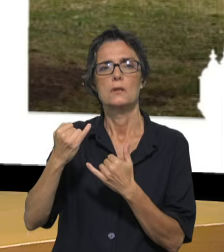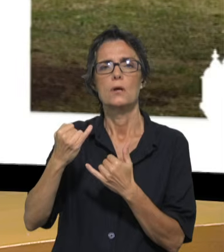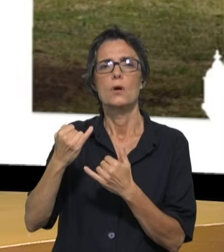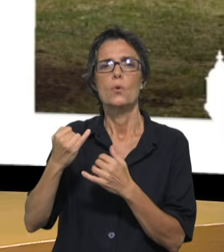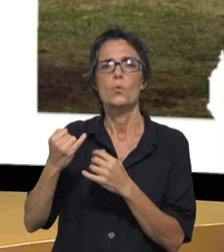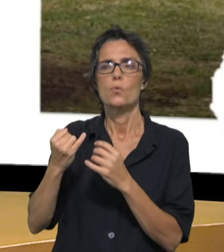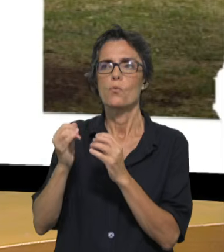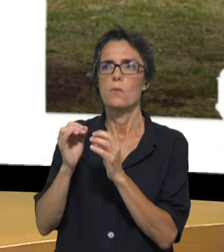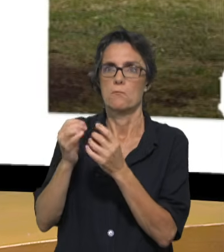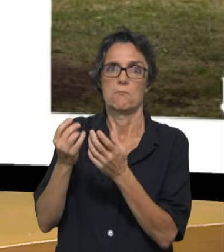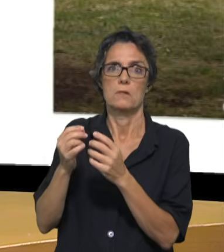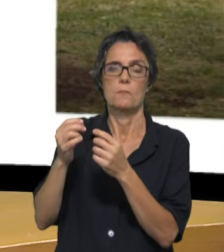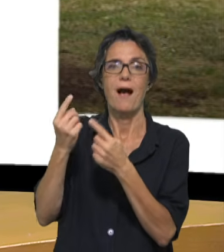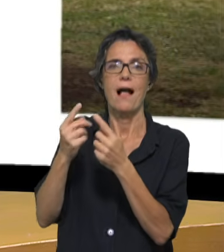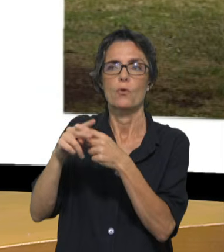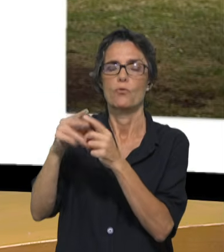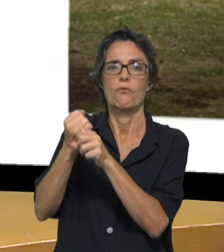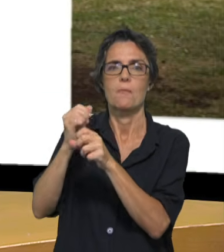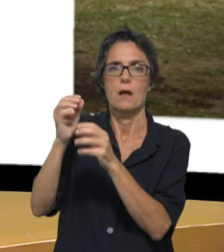XVI ou do século XVIII,